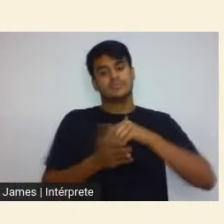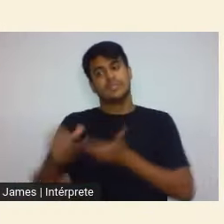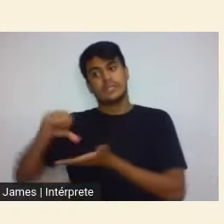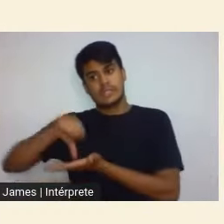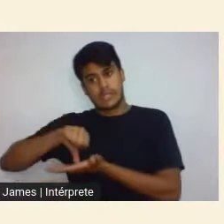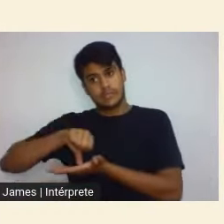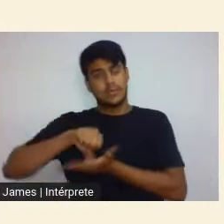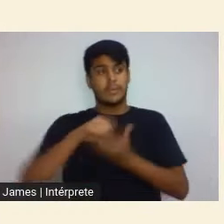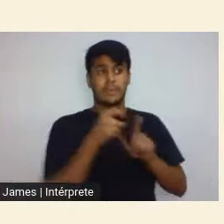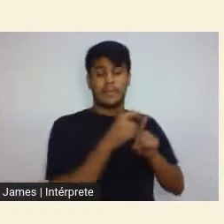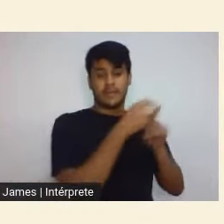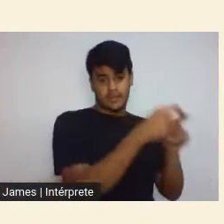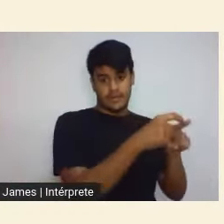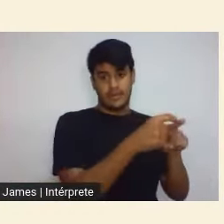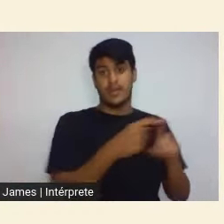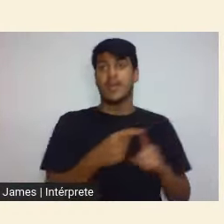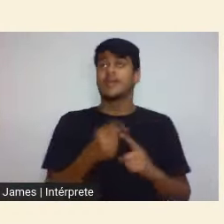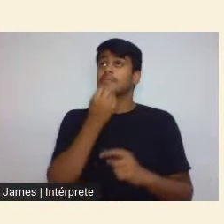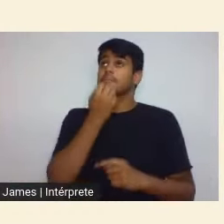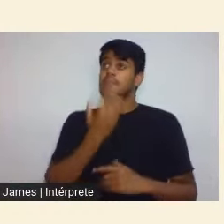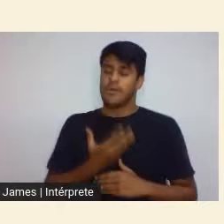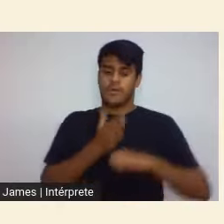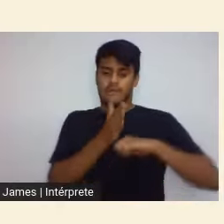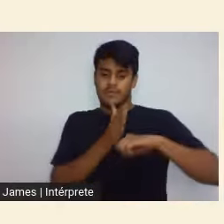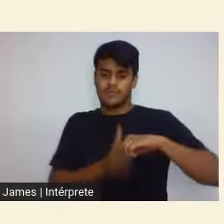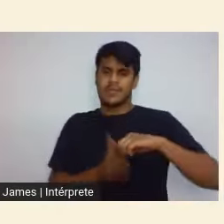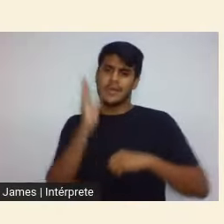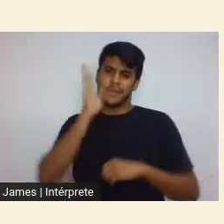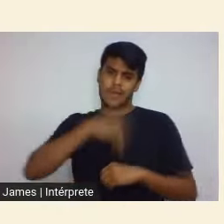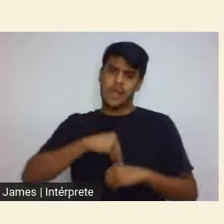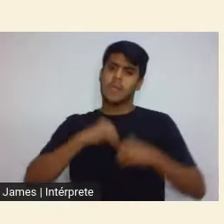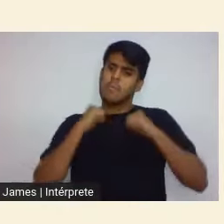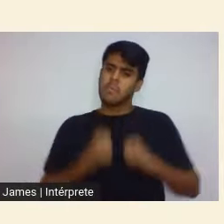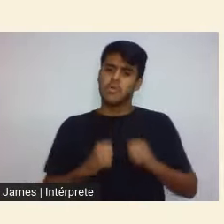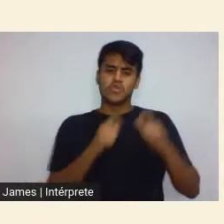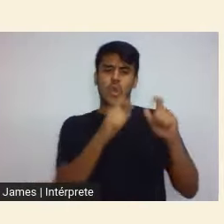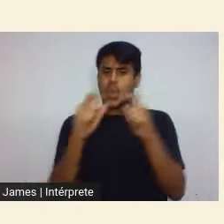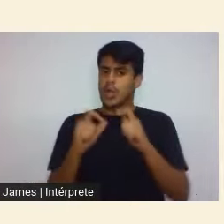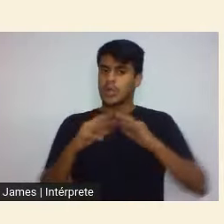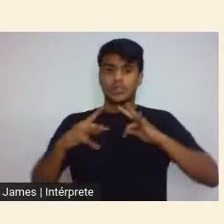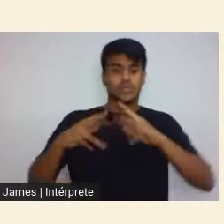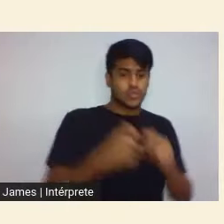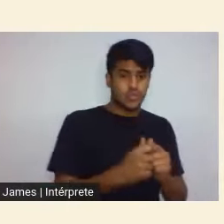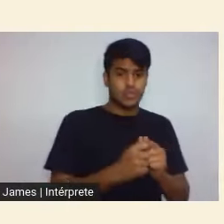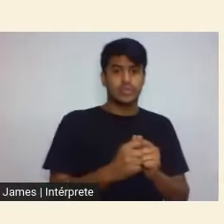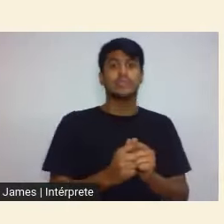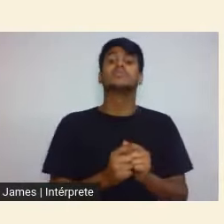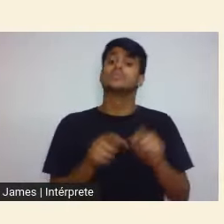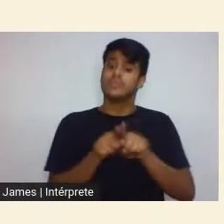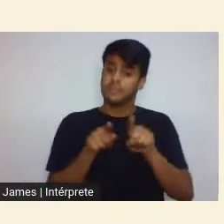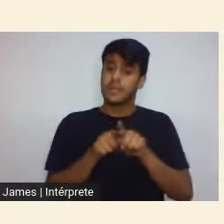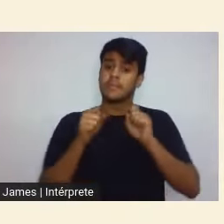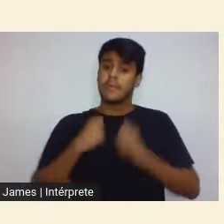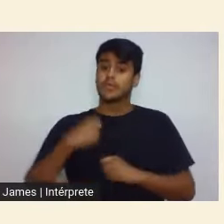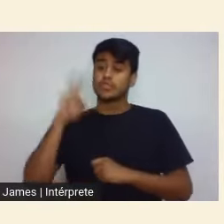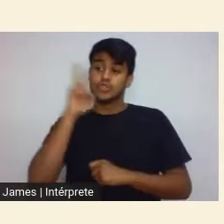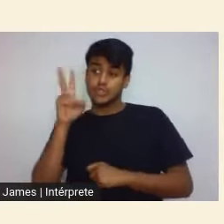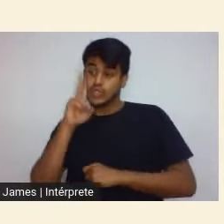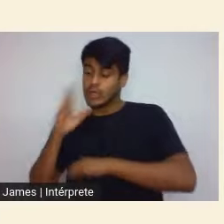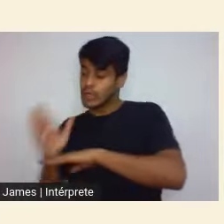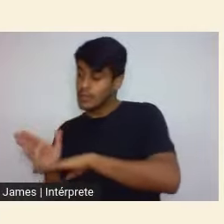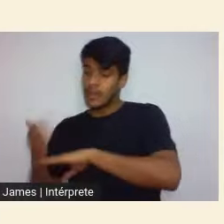que as fronteiras são entidades moventes, podem estar em qualquer parte e ao mesmo tempo transitar da história da margem ao